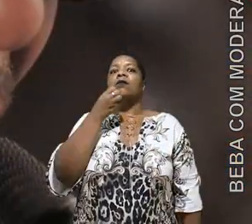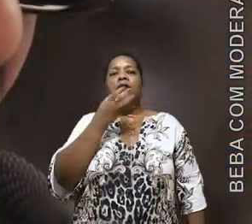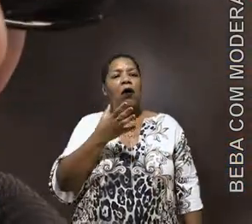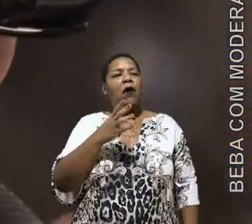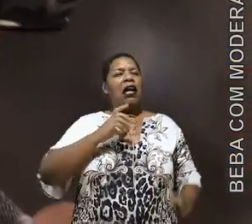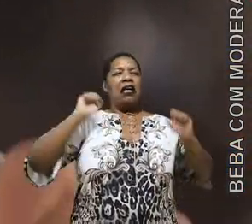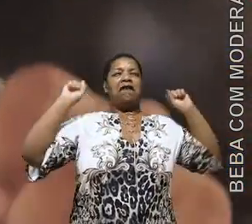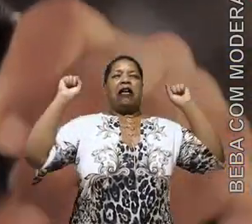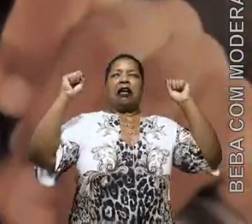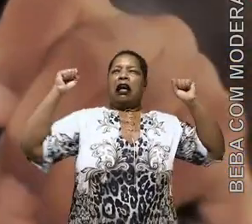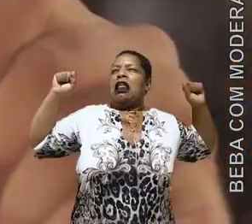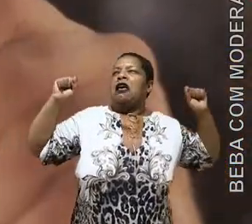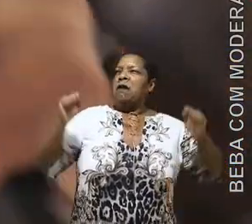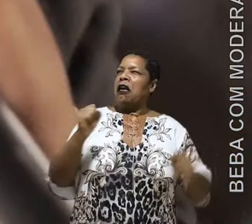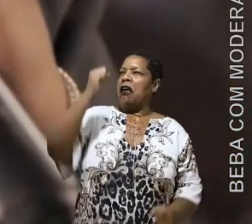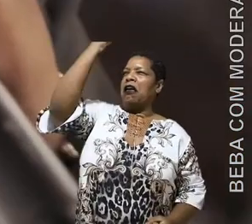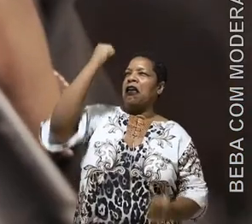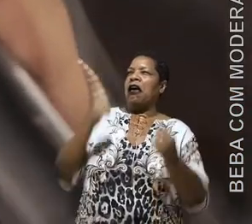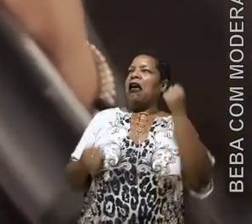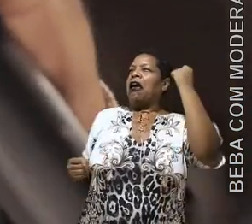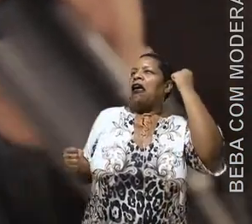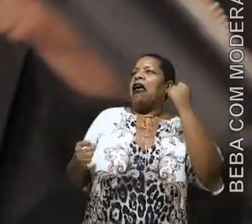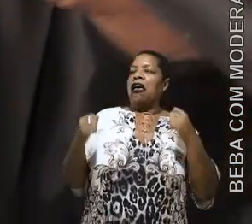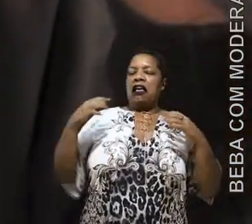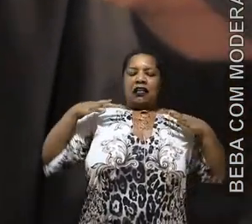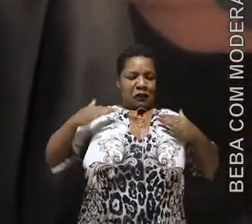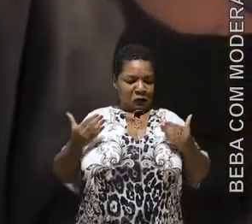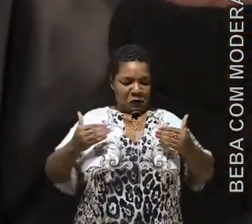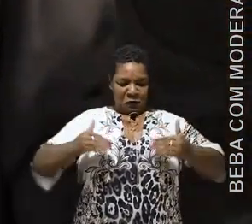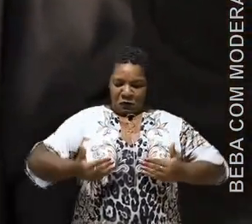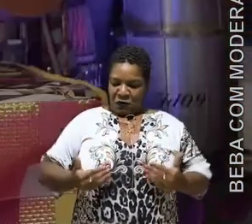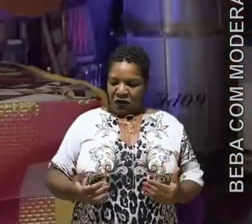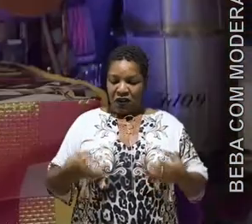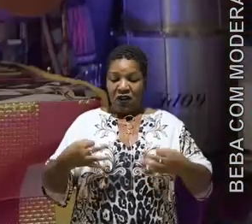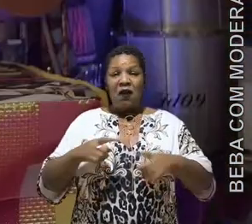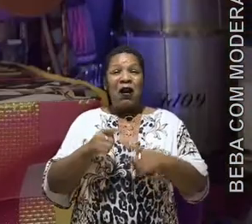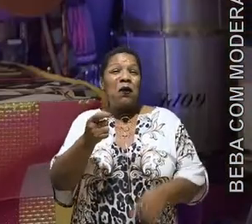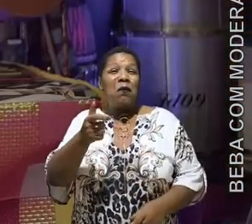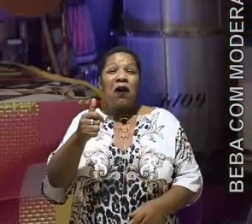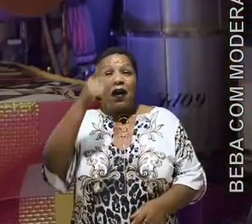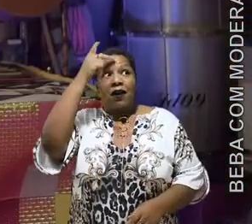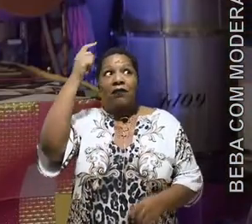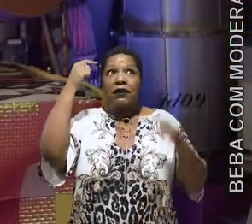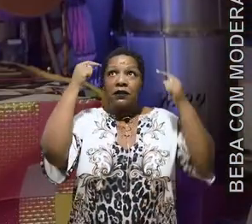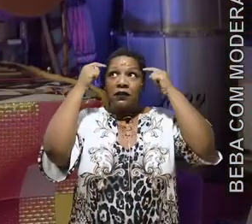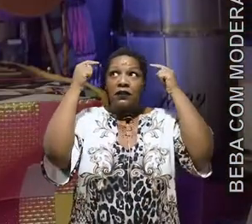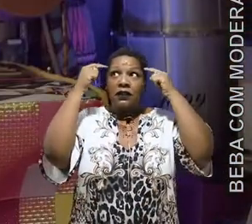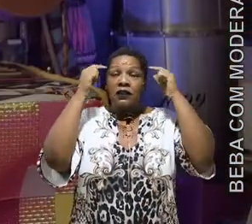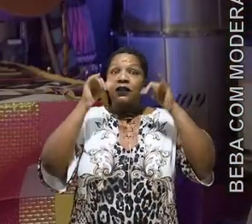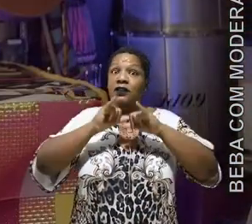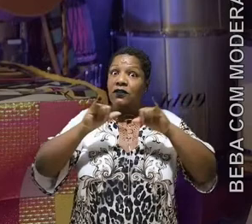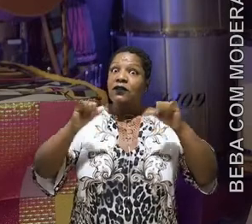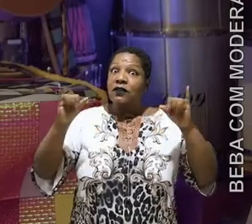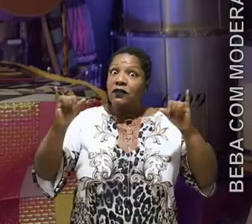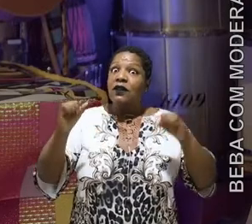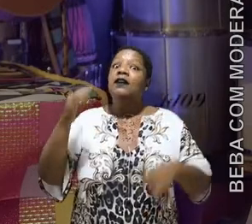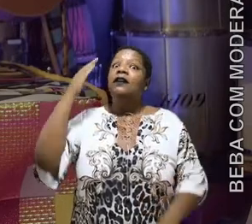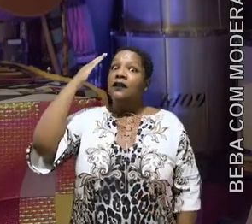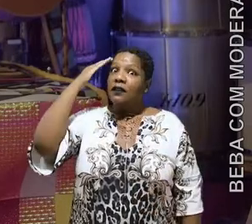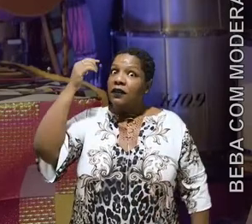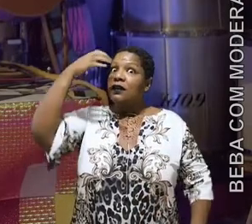muita gente vovó frequentar a academia vezes depois floricultura que queria Vamos a gente vai lá na questão